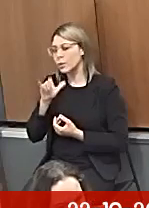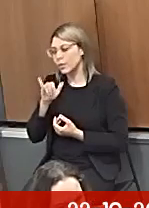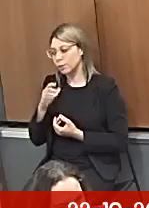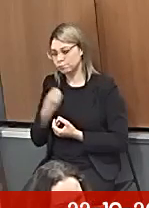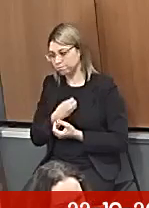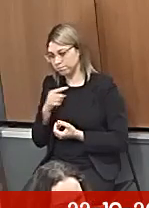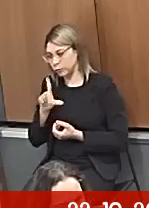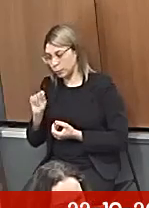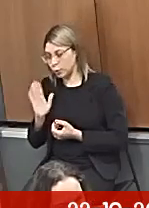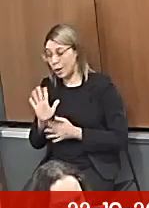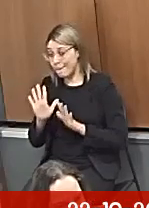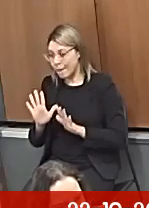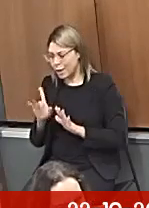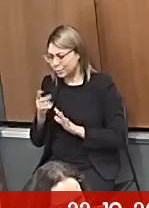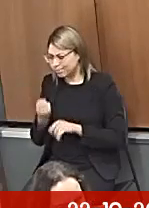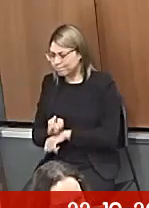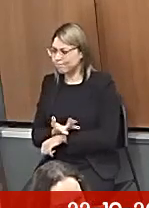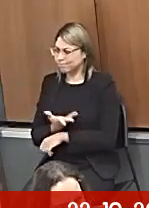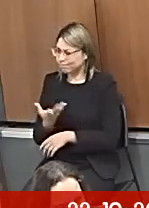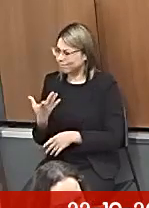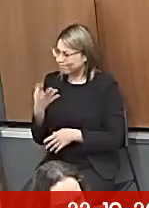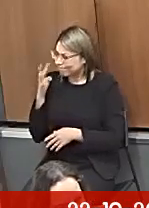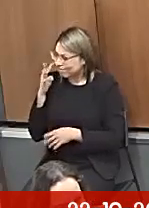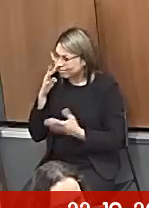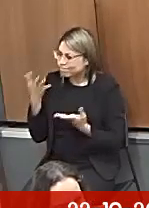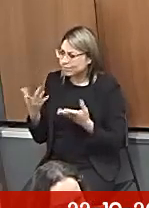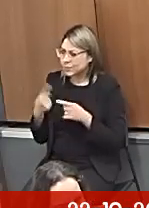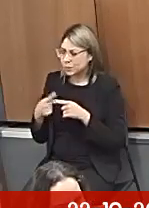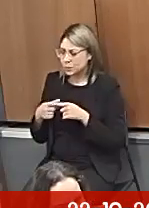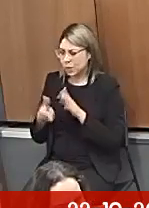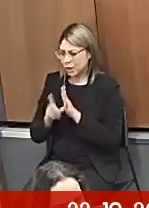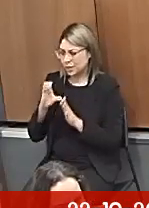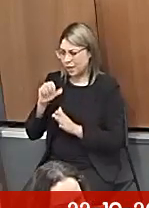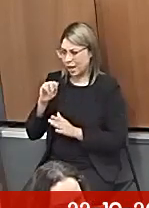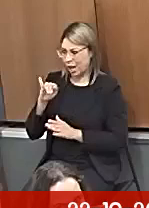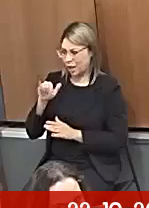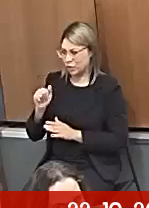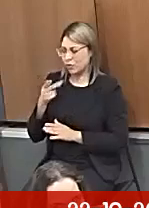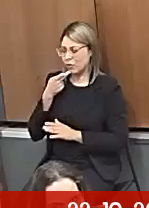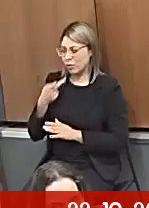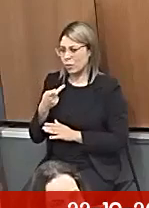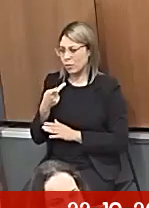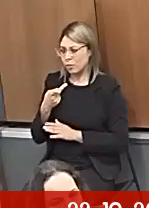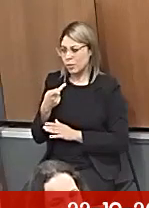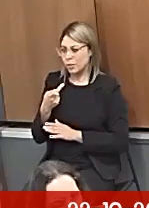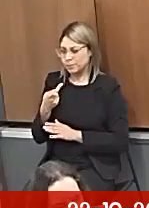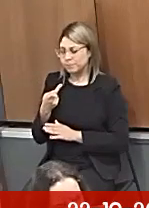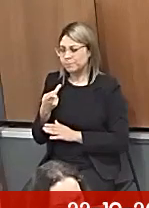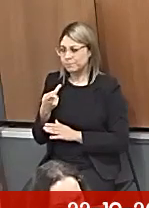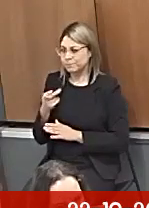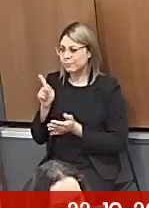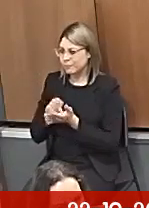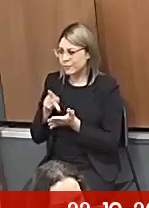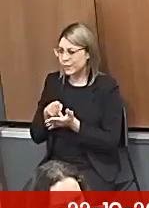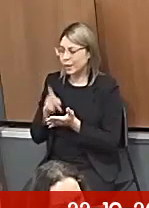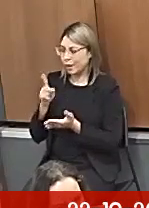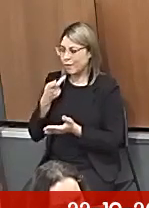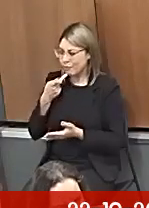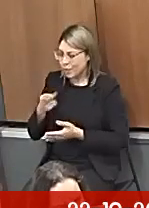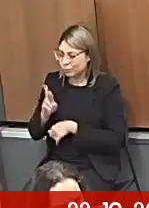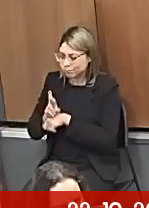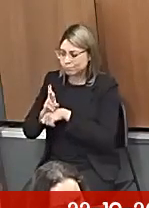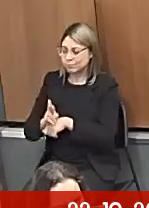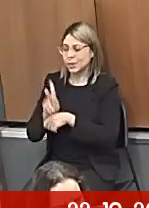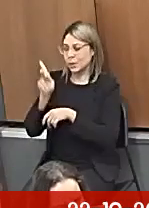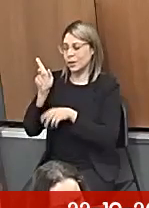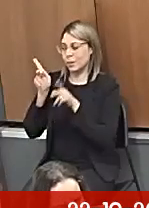dele não estar aqui, foi muito inspiradora, porque, tal como a Kátia disse, ele se faz presente na voz direta das